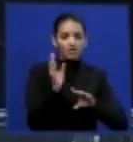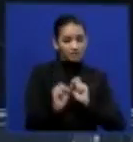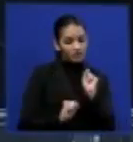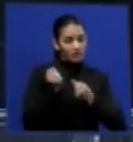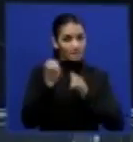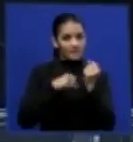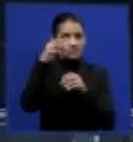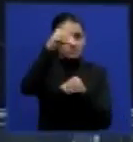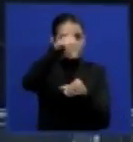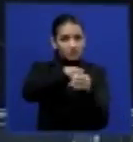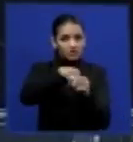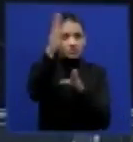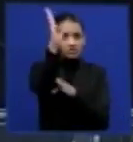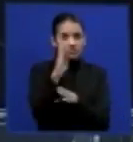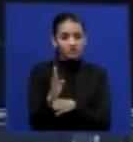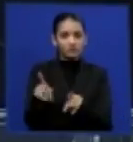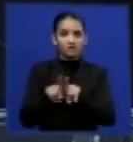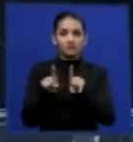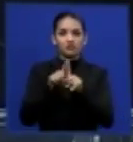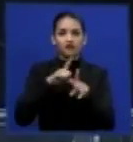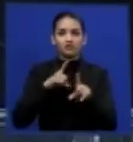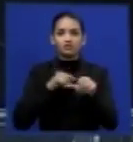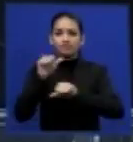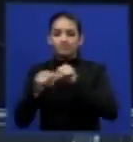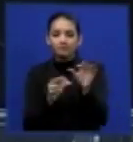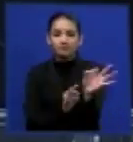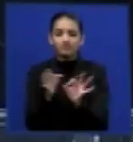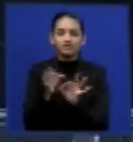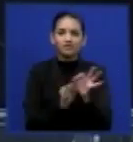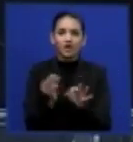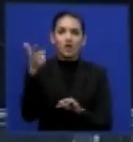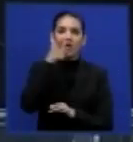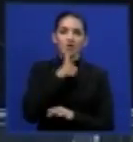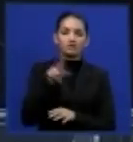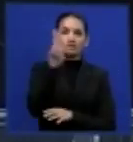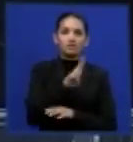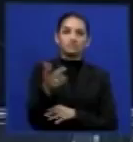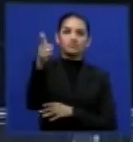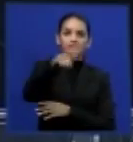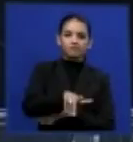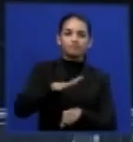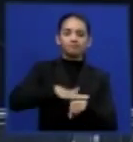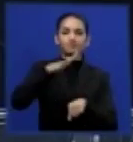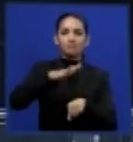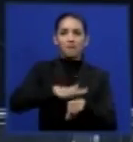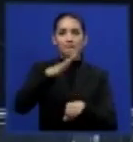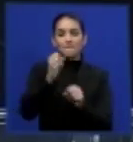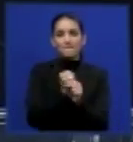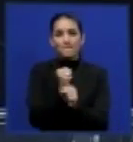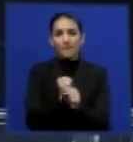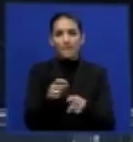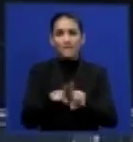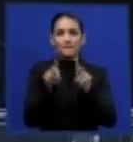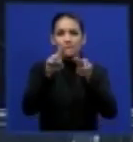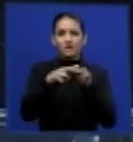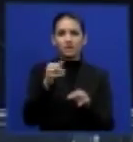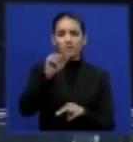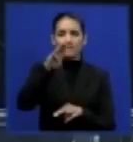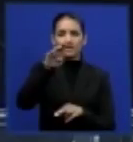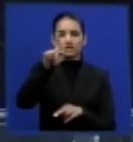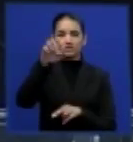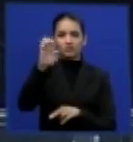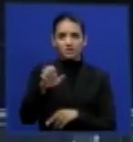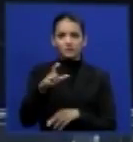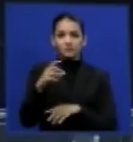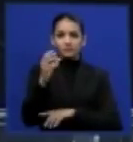brasileiros sejam reformados e tenham sua vida última ampliada de acordo com o IBGE o Instituto Brasileiro de geografia estatística o Brasil produz um